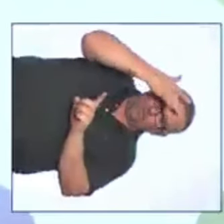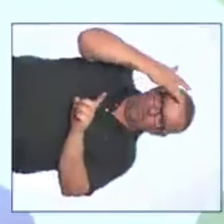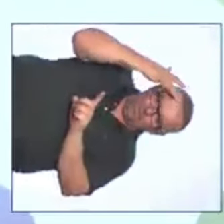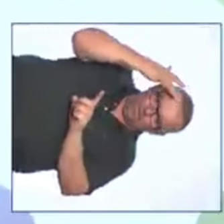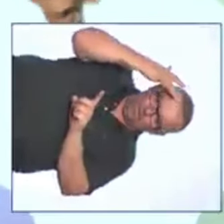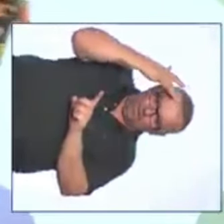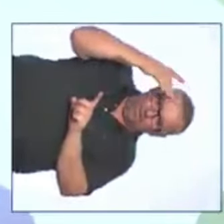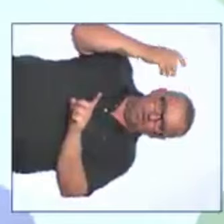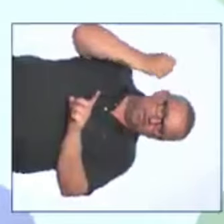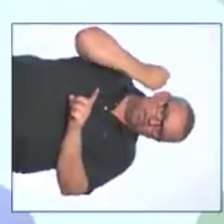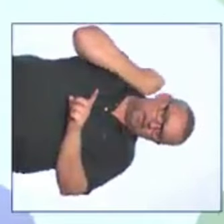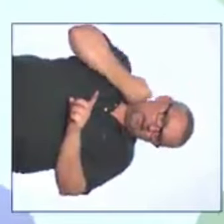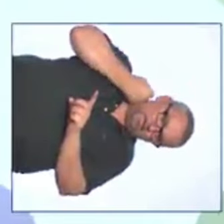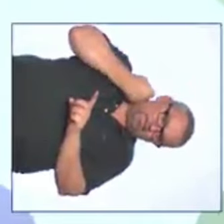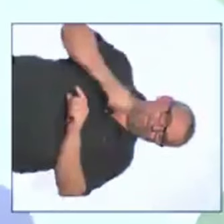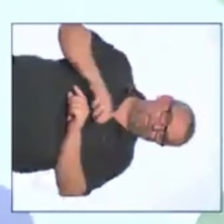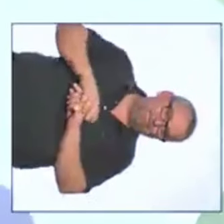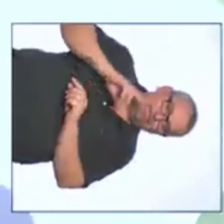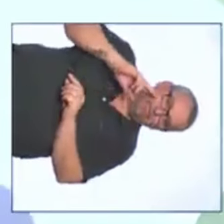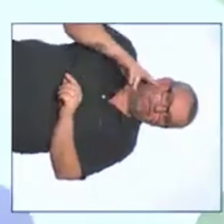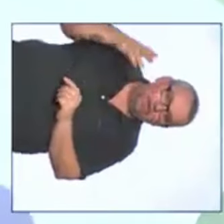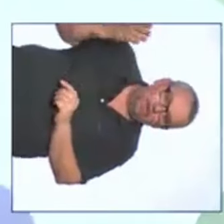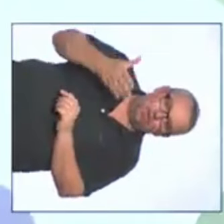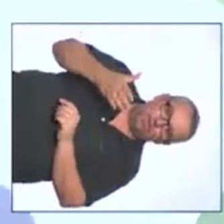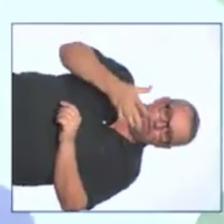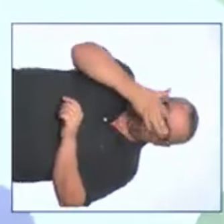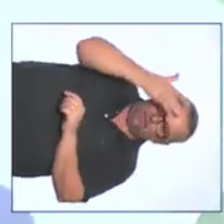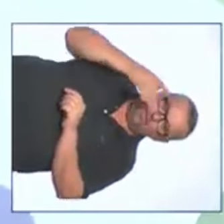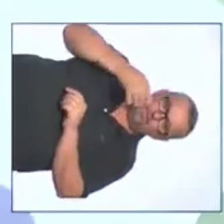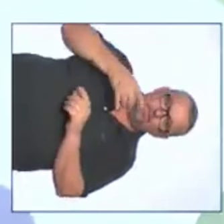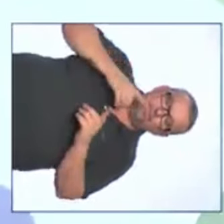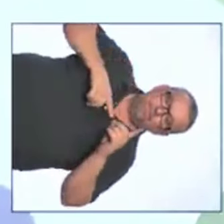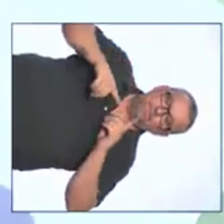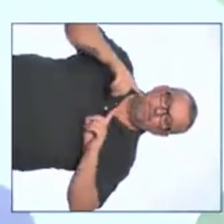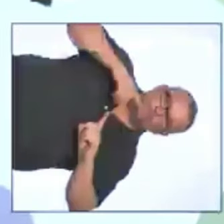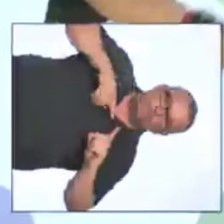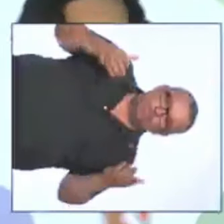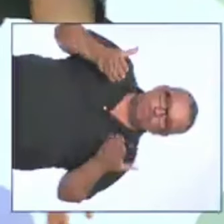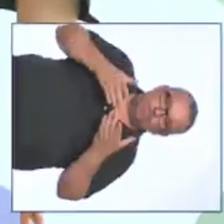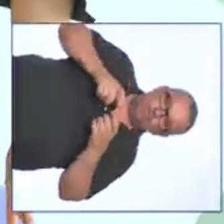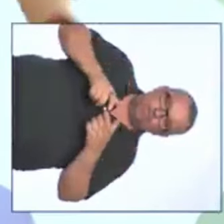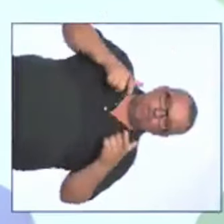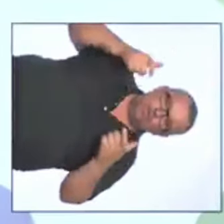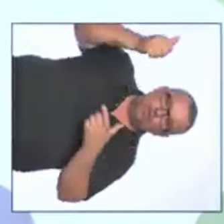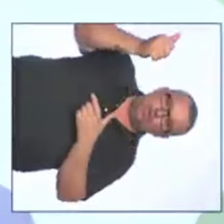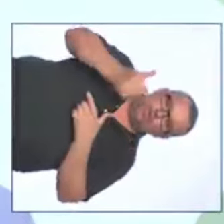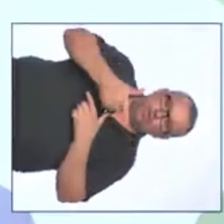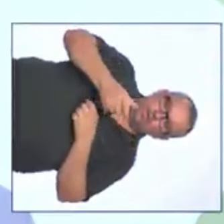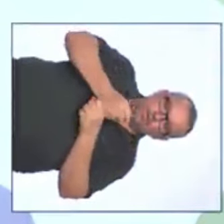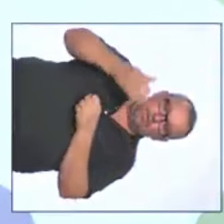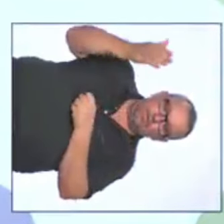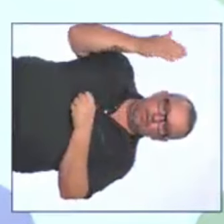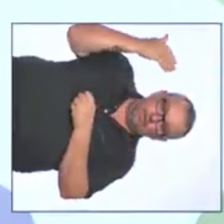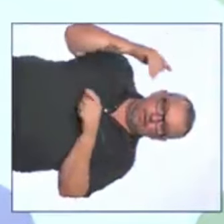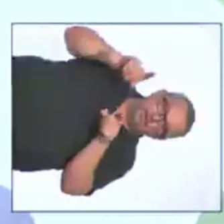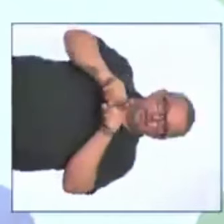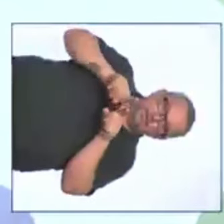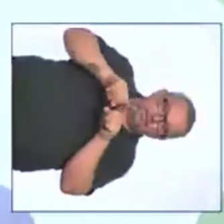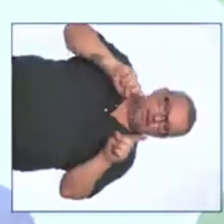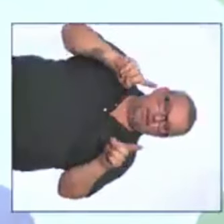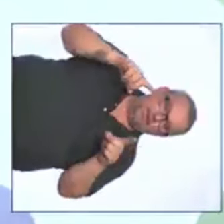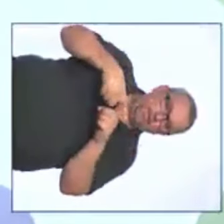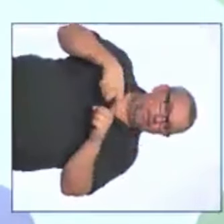a cometerem suicídio se a gente vê hoje a quantidade de pessoas com depressão hoje é muito maior do que é alguns anos atrás mas será